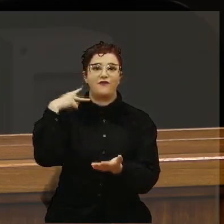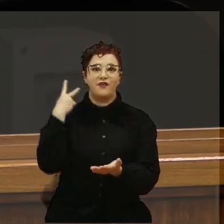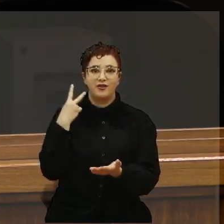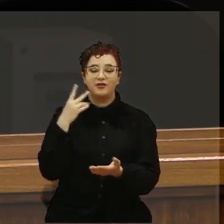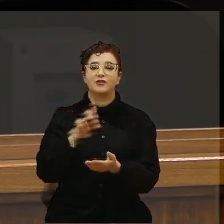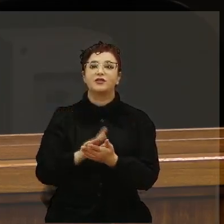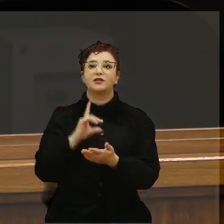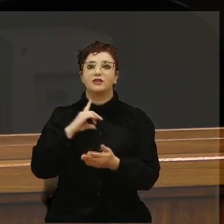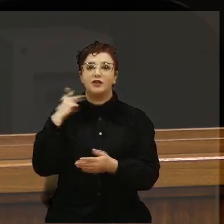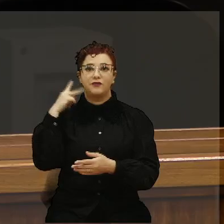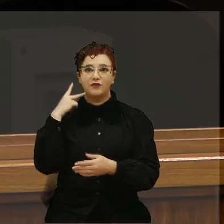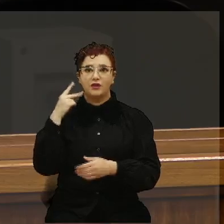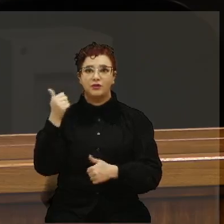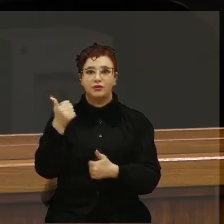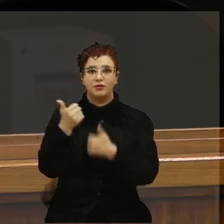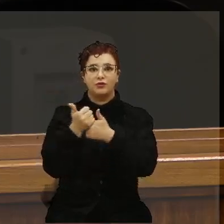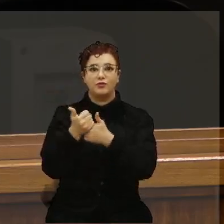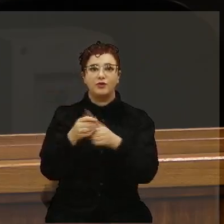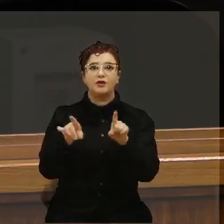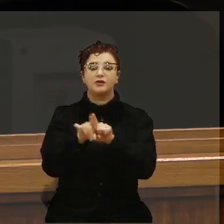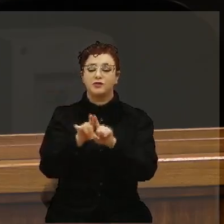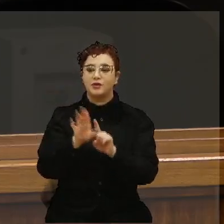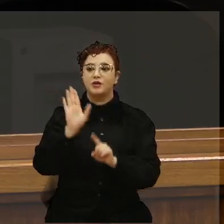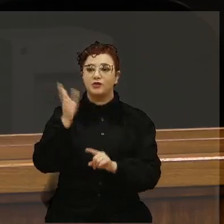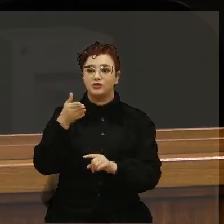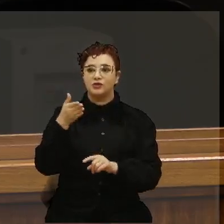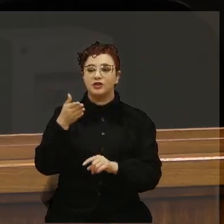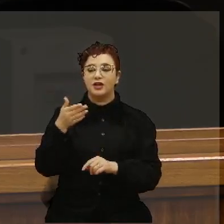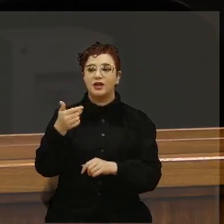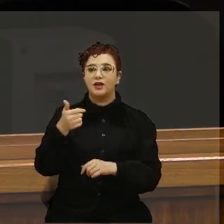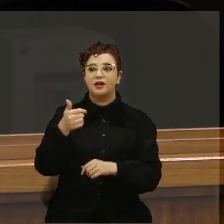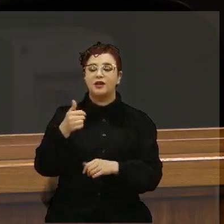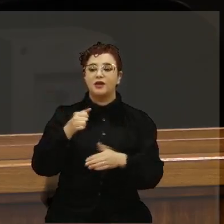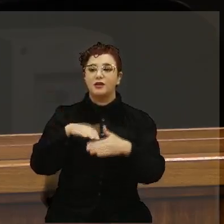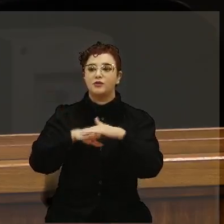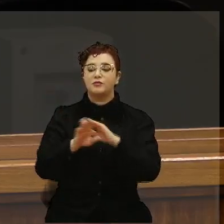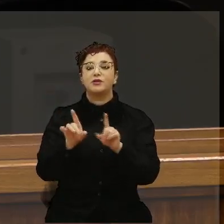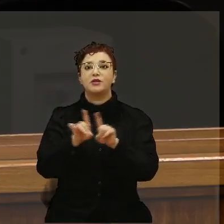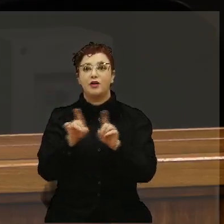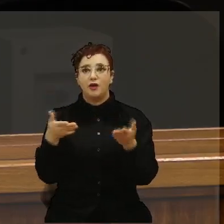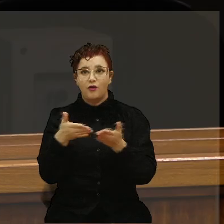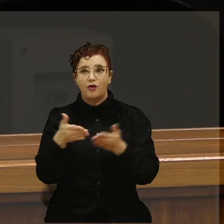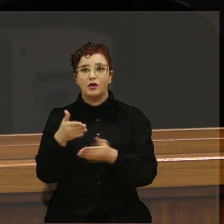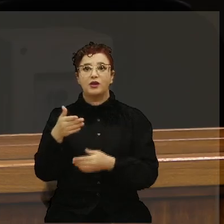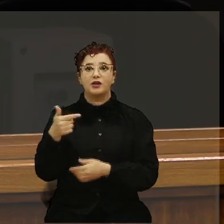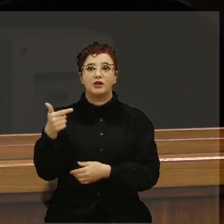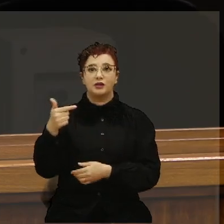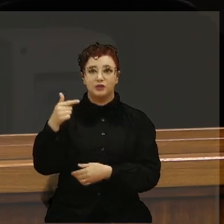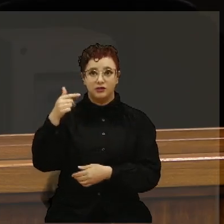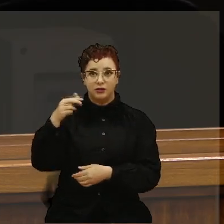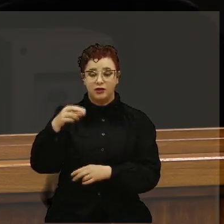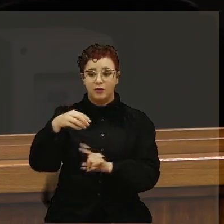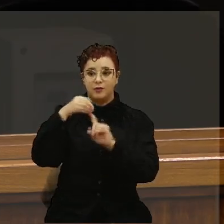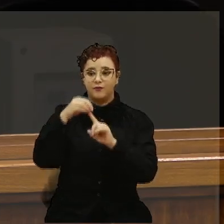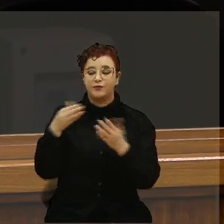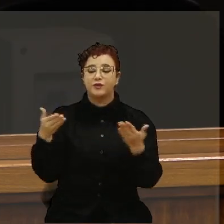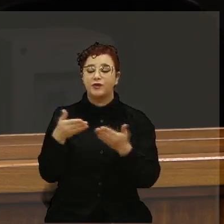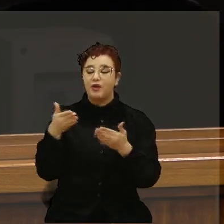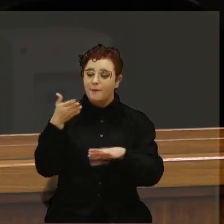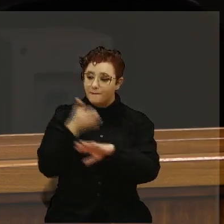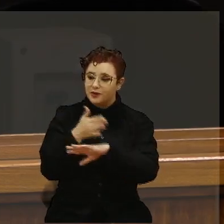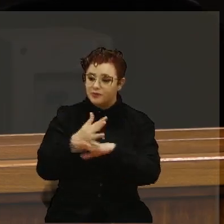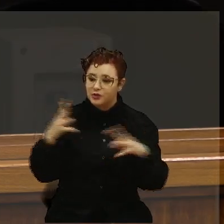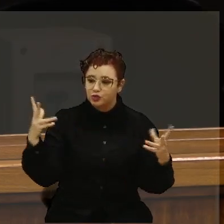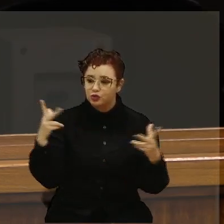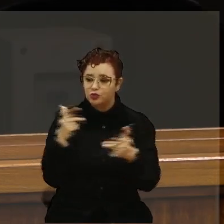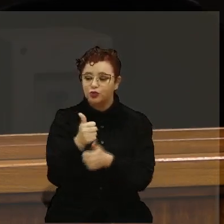vereador suplente, eu fui suplente também, agora sou titular aqui. Então, também é importante a participação de todos e de todas. Eu